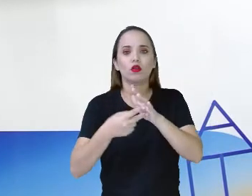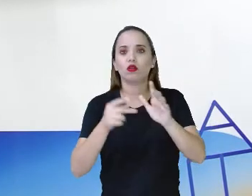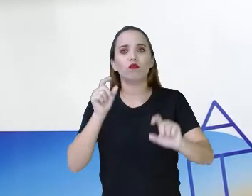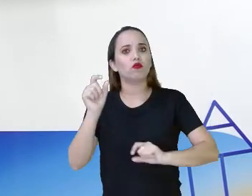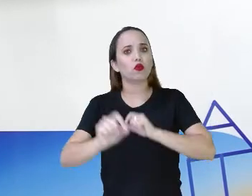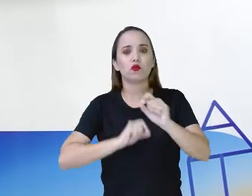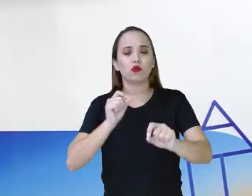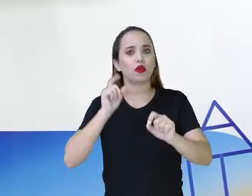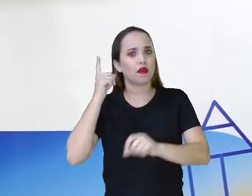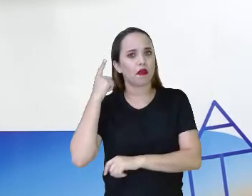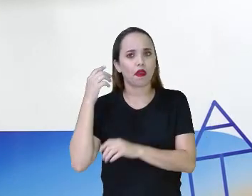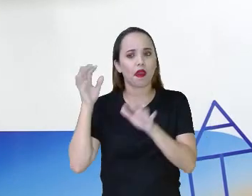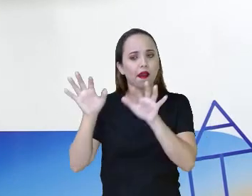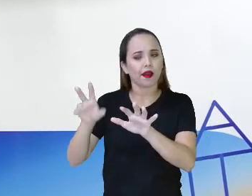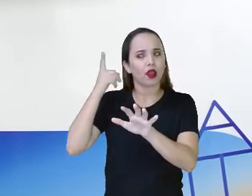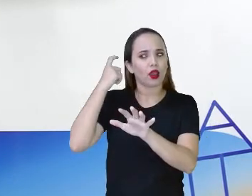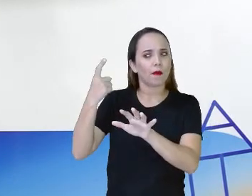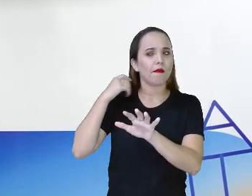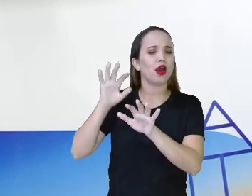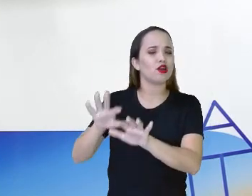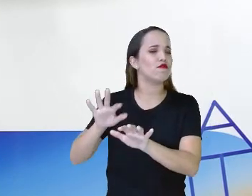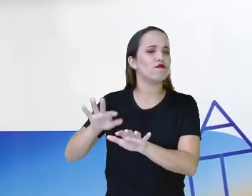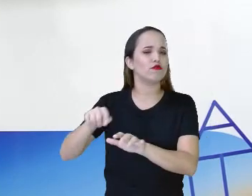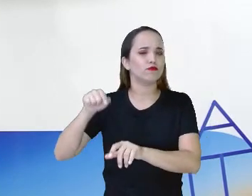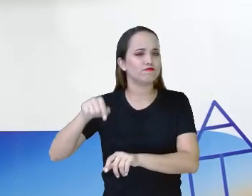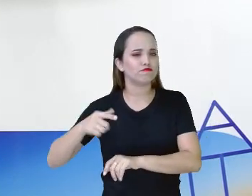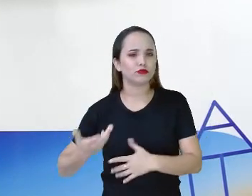passando ali naquele momento. E também